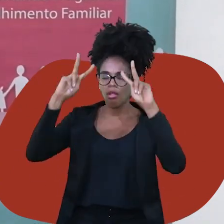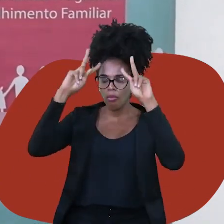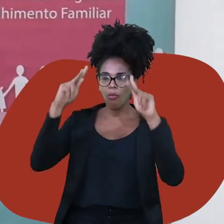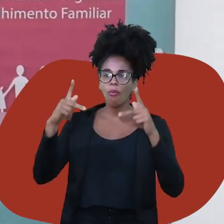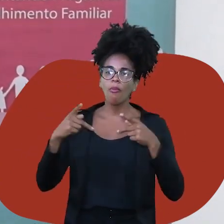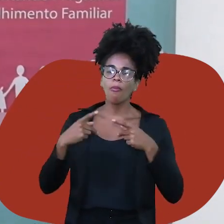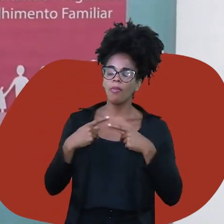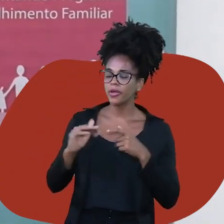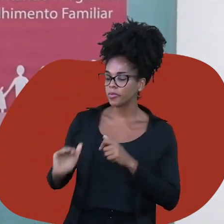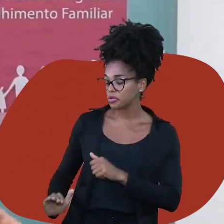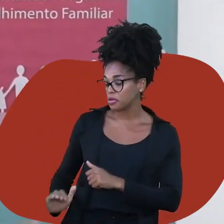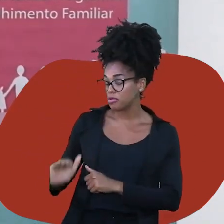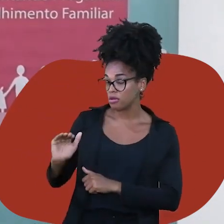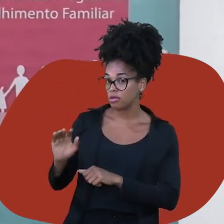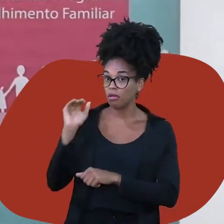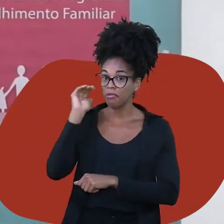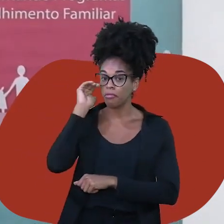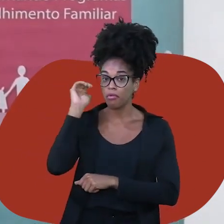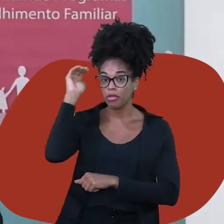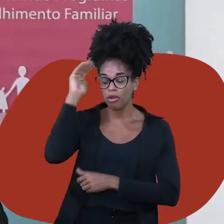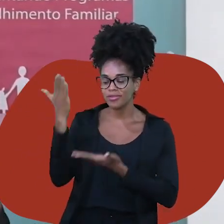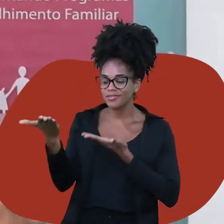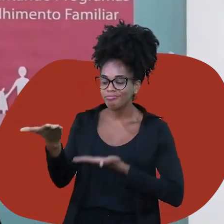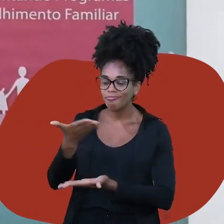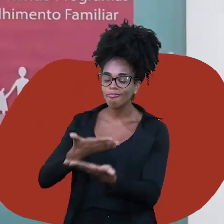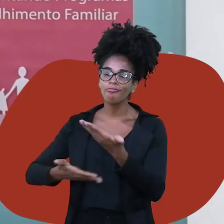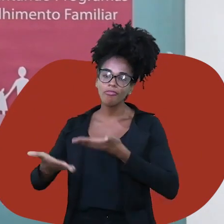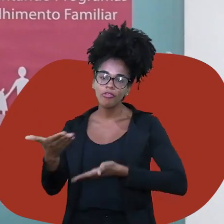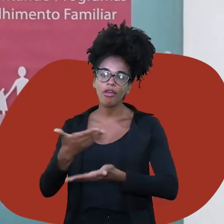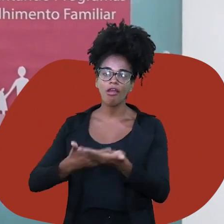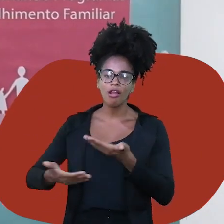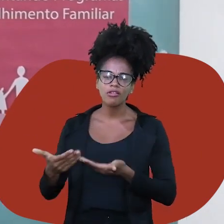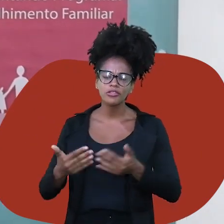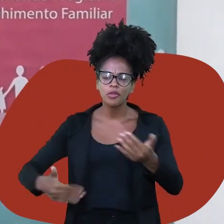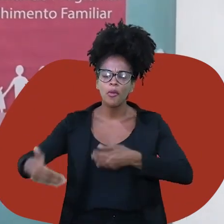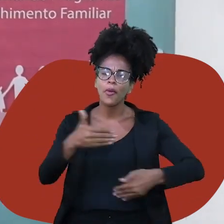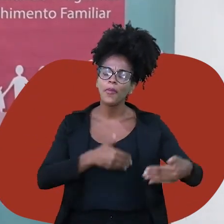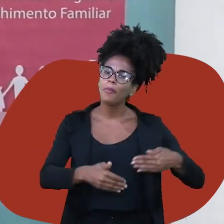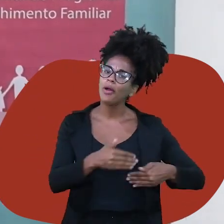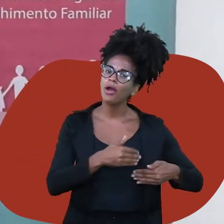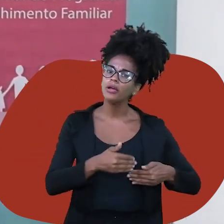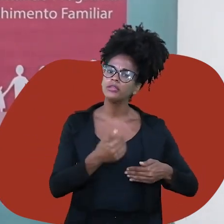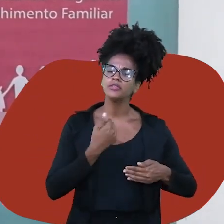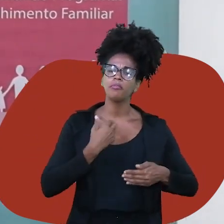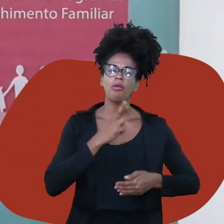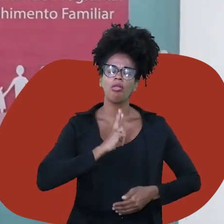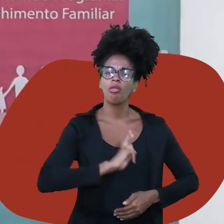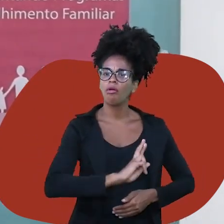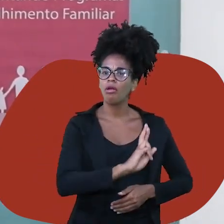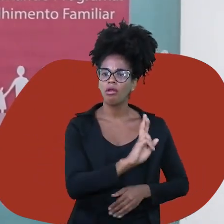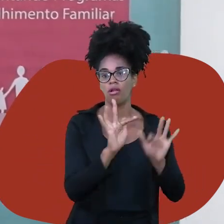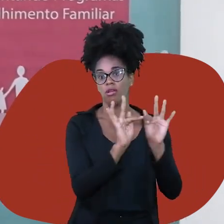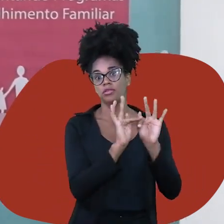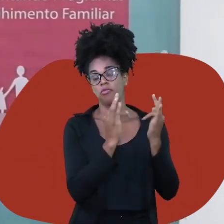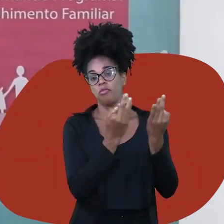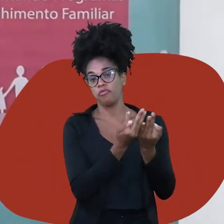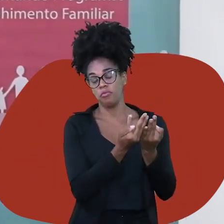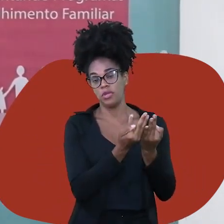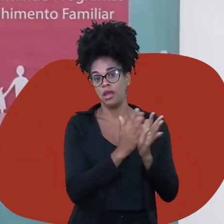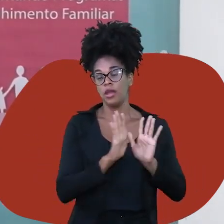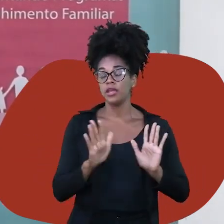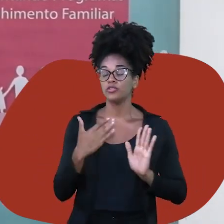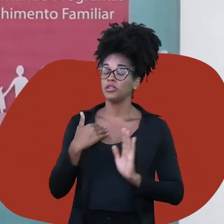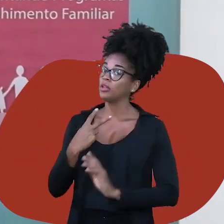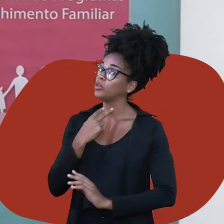a criança, o adolescente, continua tendo uma relação e participando de uma relação familiar,